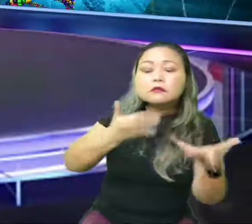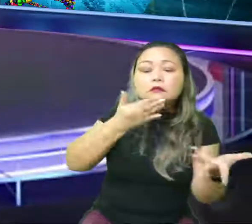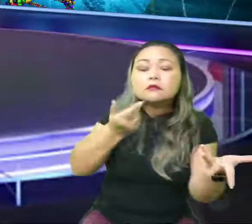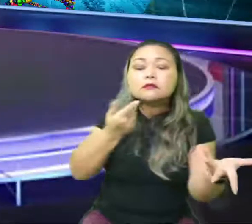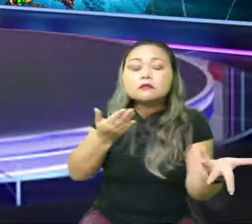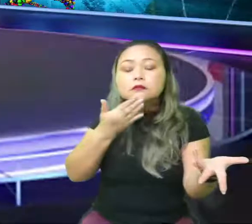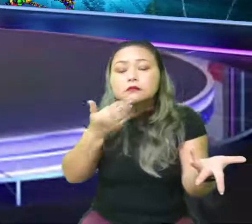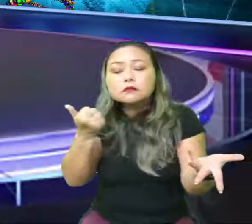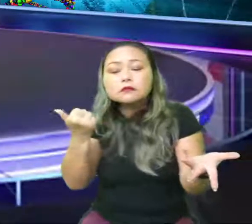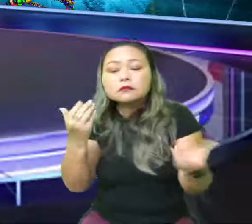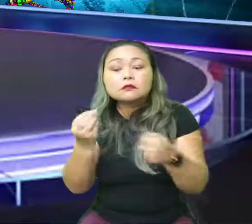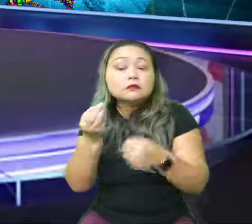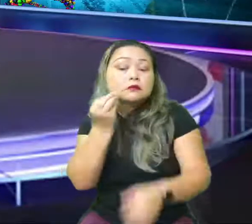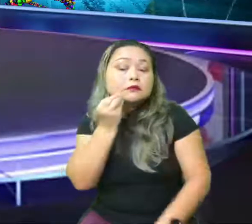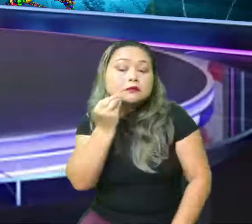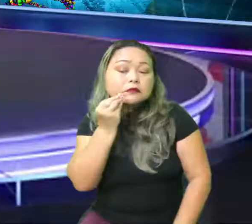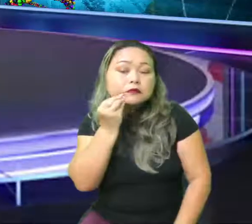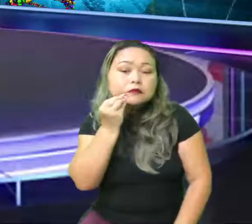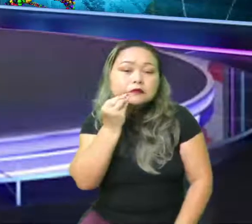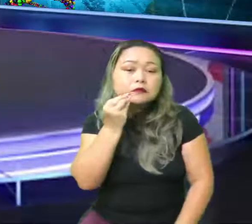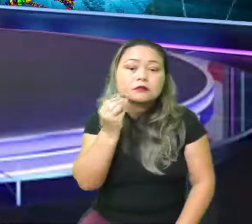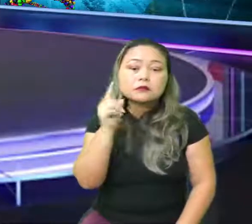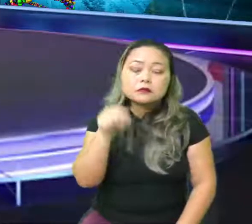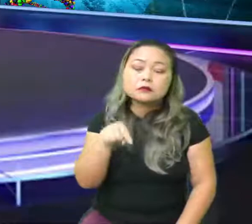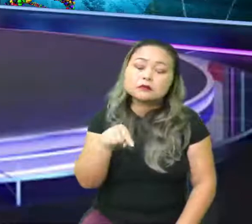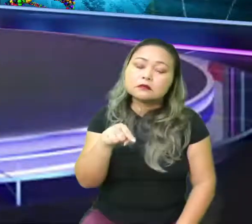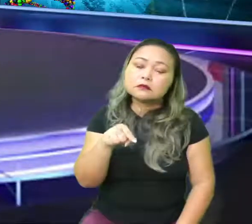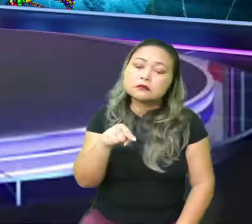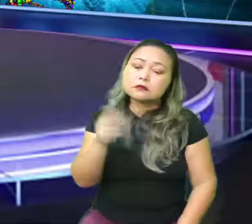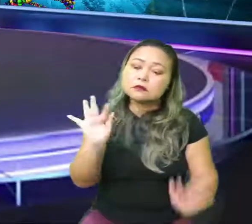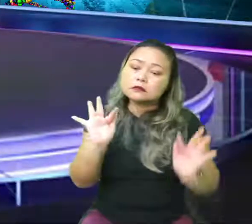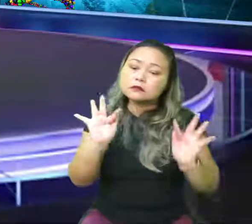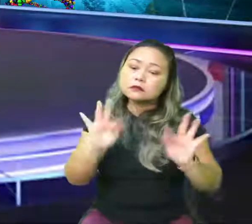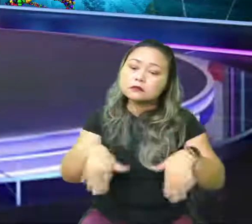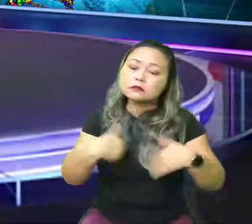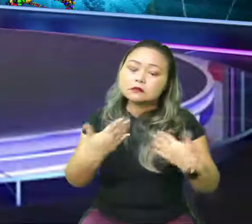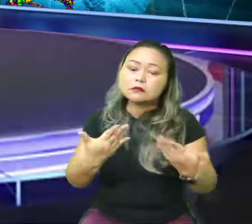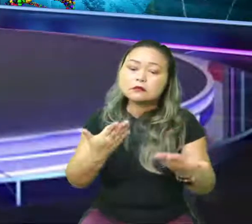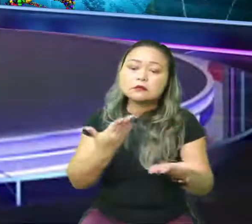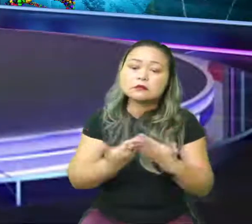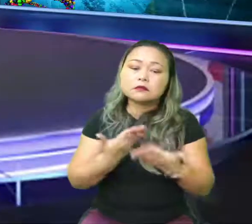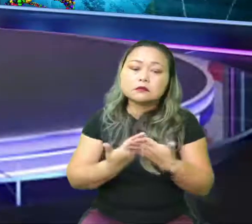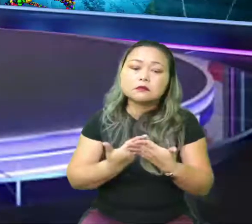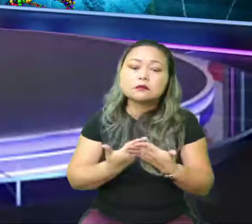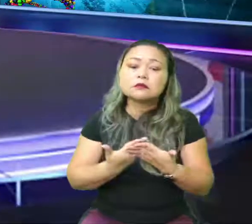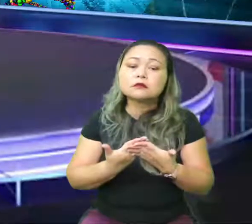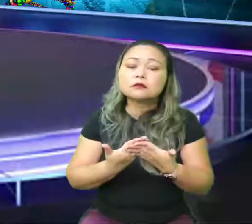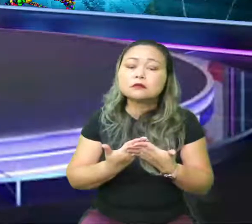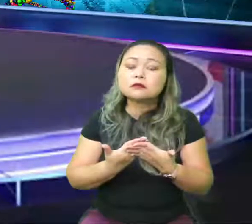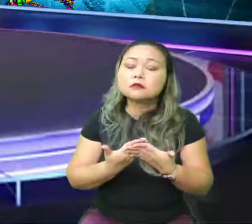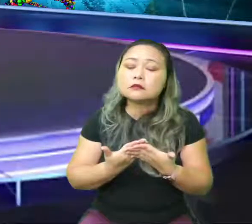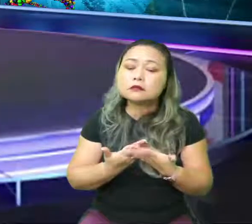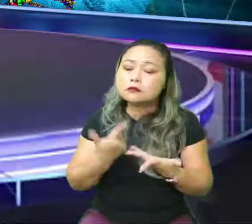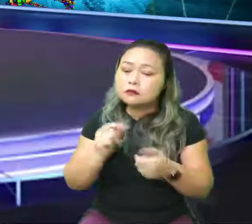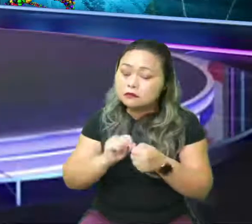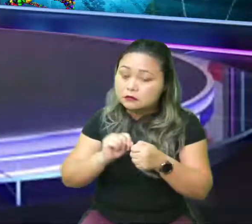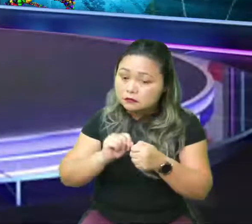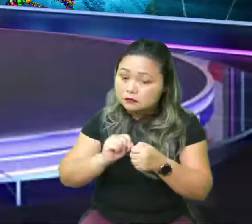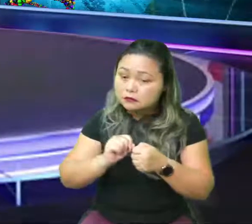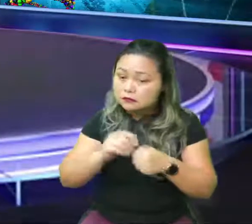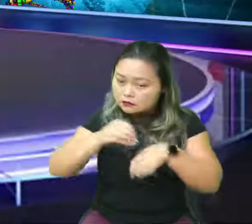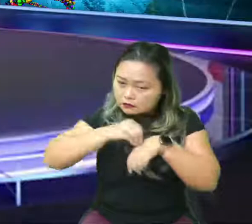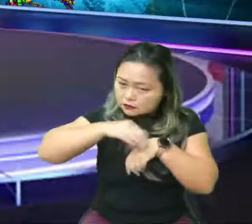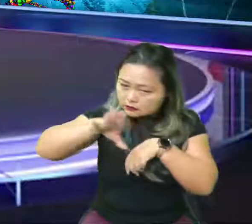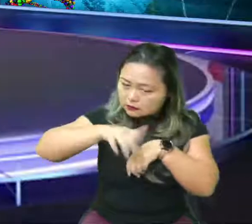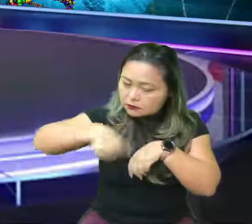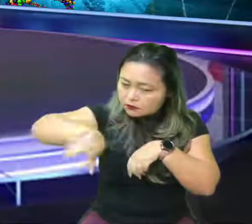melhores oportunidades, tá bom? Aqui eu vou encerrando essa nossa aula, tá, gente? Com essa super dica